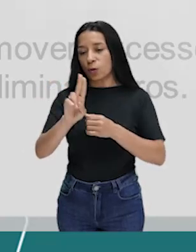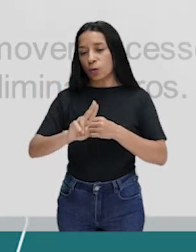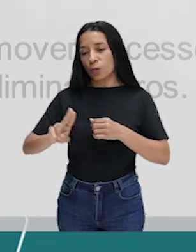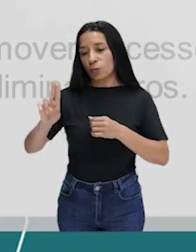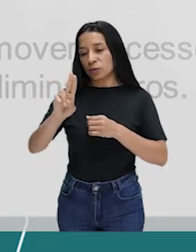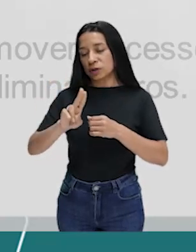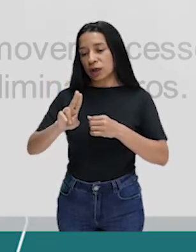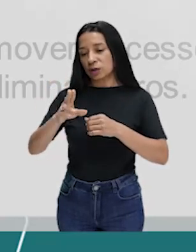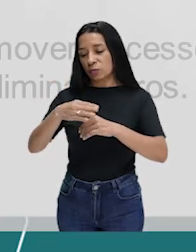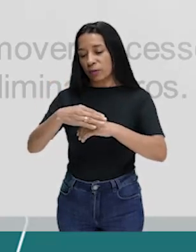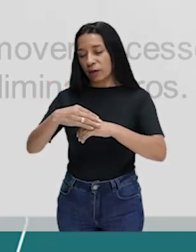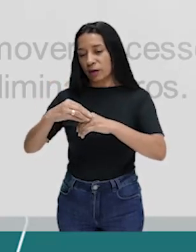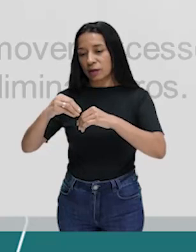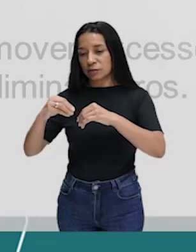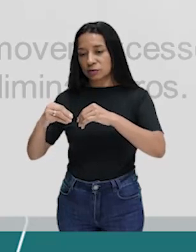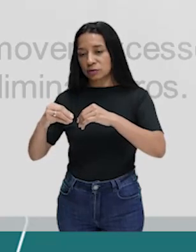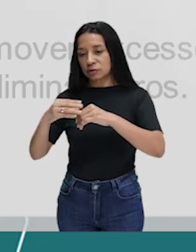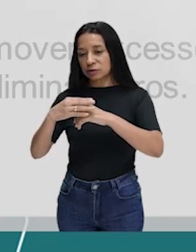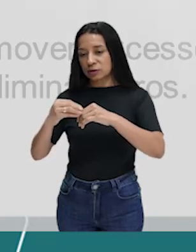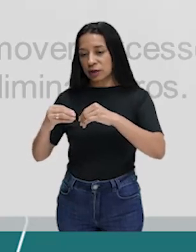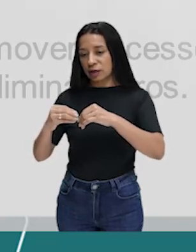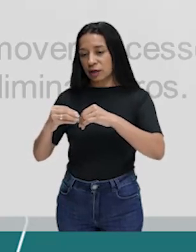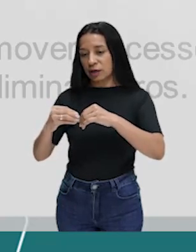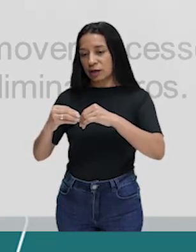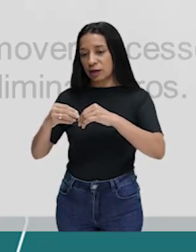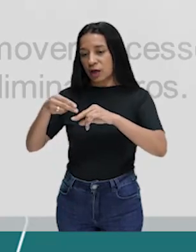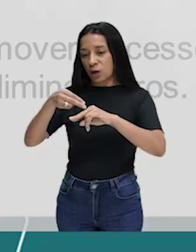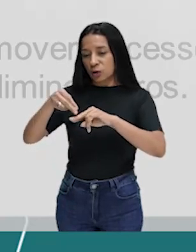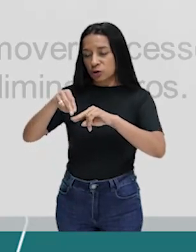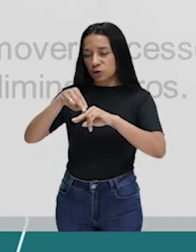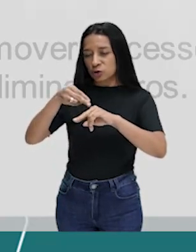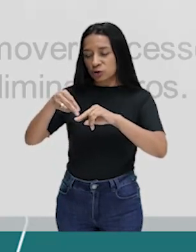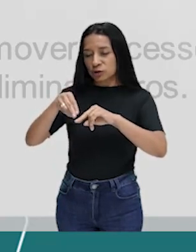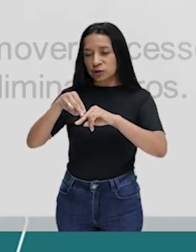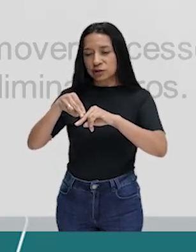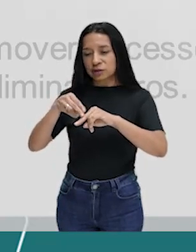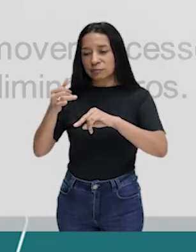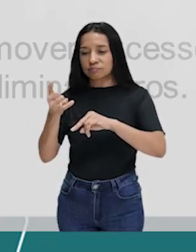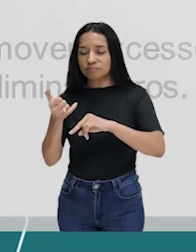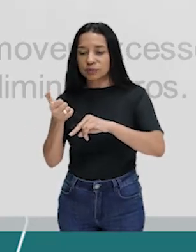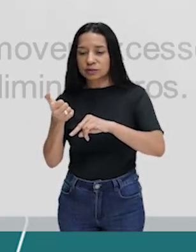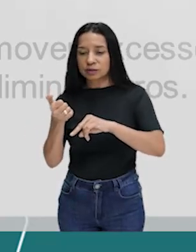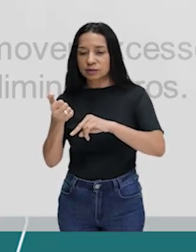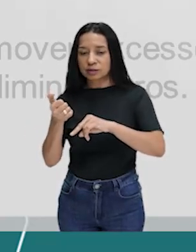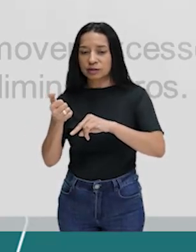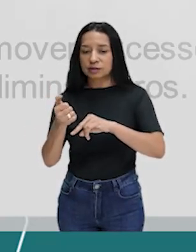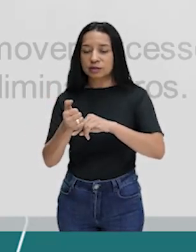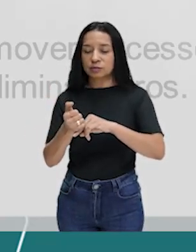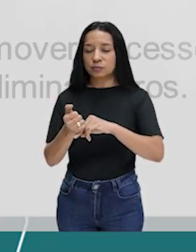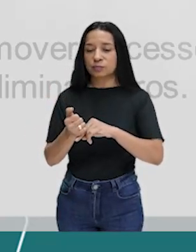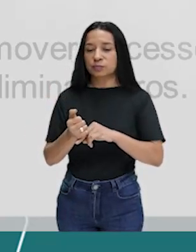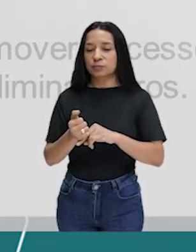de tintas das canetas tinteiro. Ou seja, era um